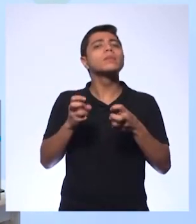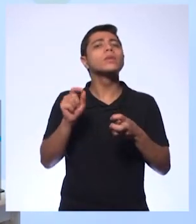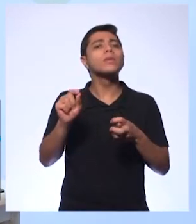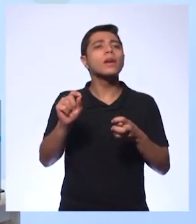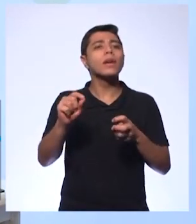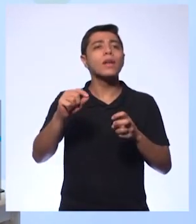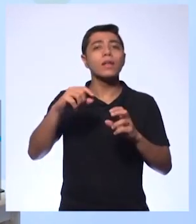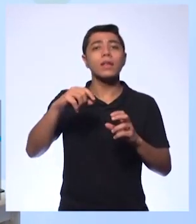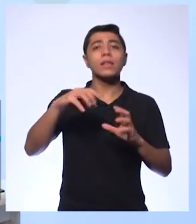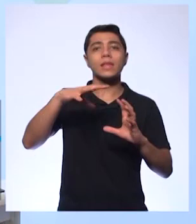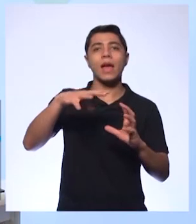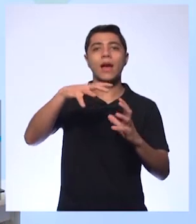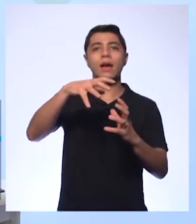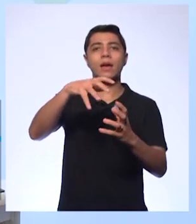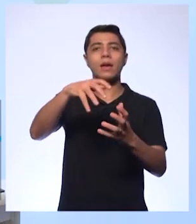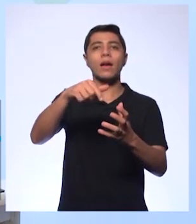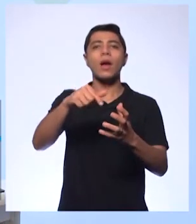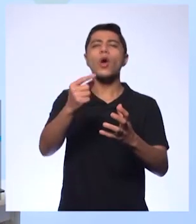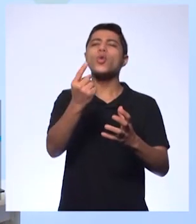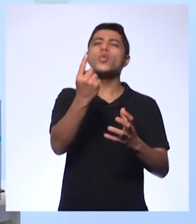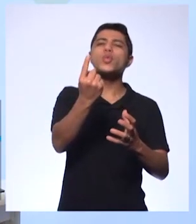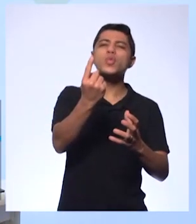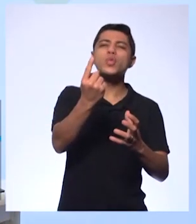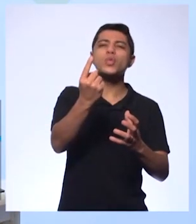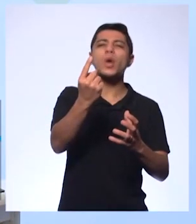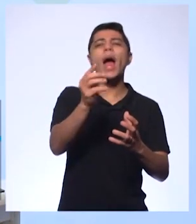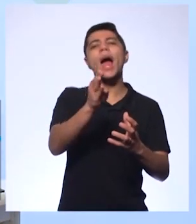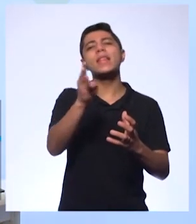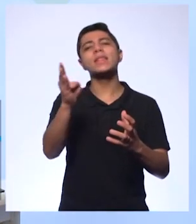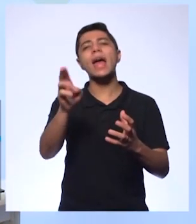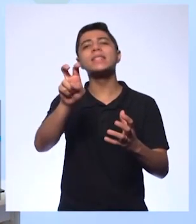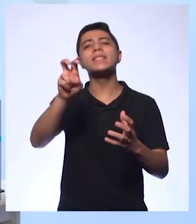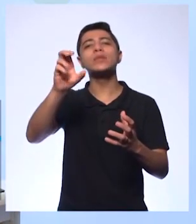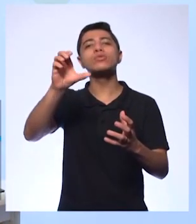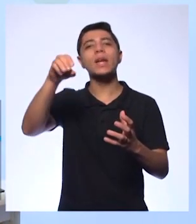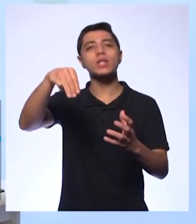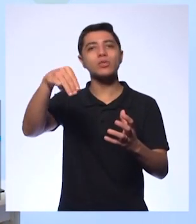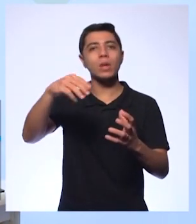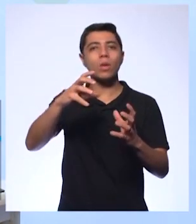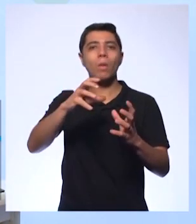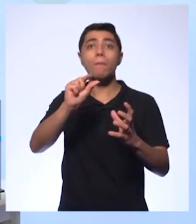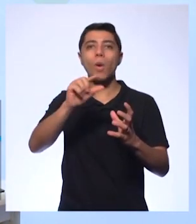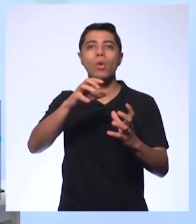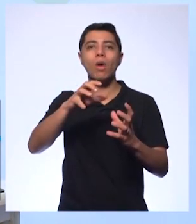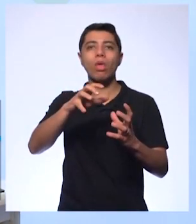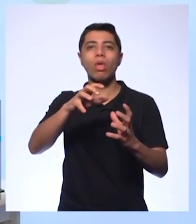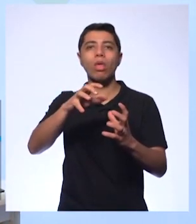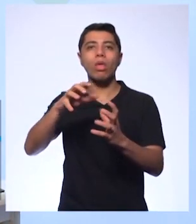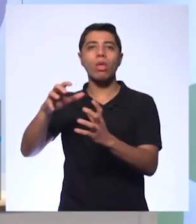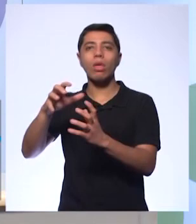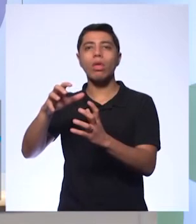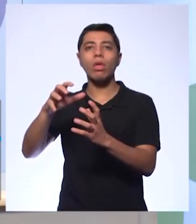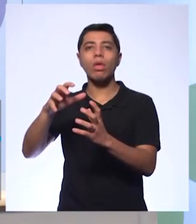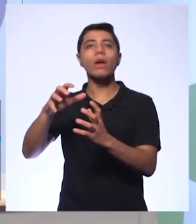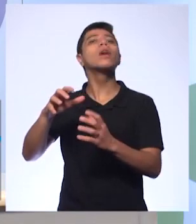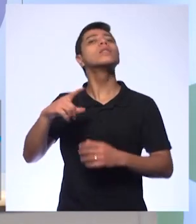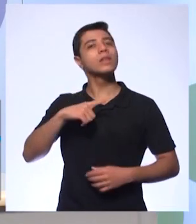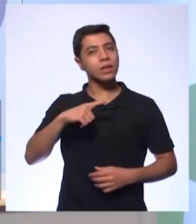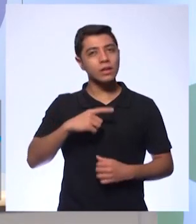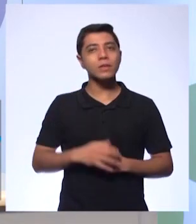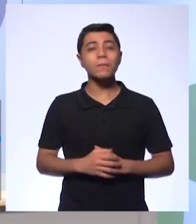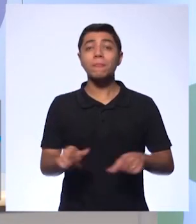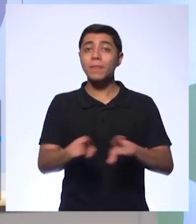centímetros de seu eixo, para vocês perceberem aí. Tem uma próxima imagem, né, professora, que a gente vai ver também, né? Exatamente. A gente vai